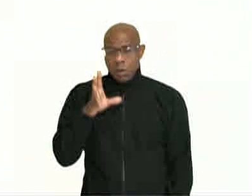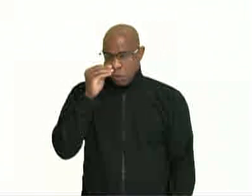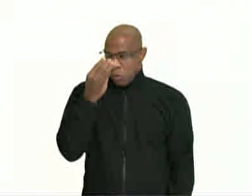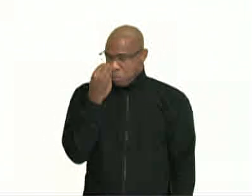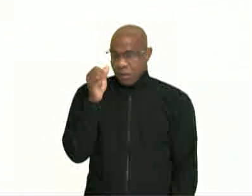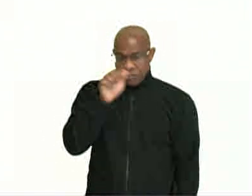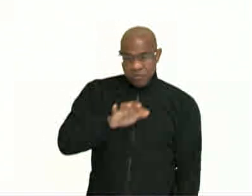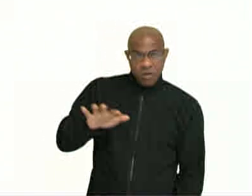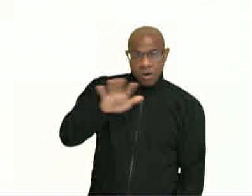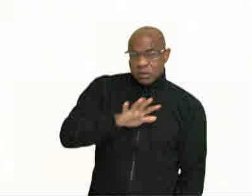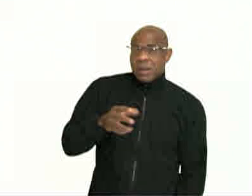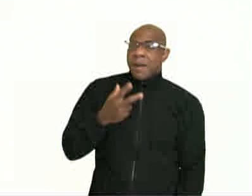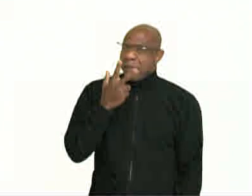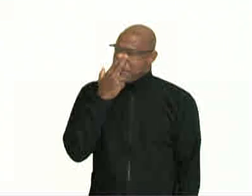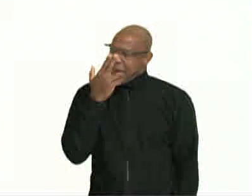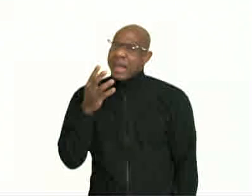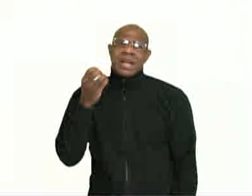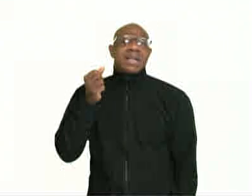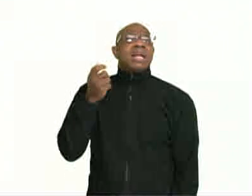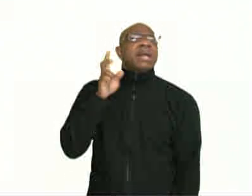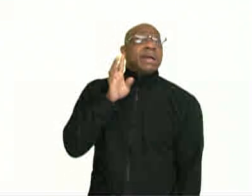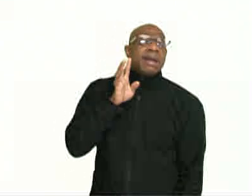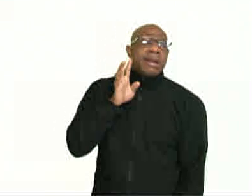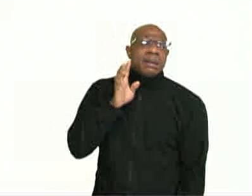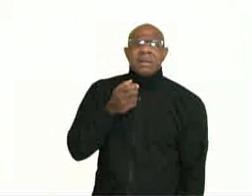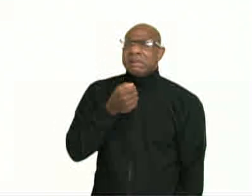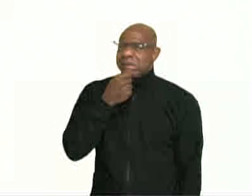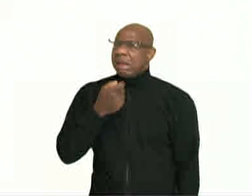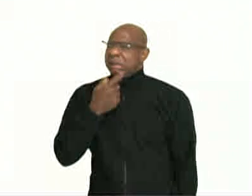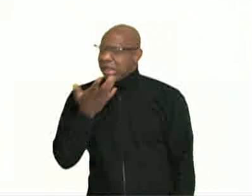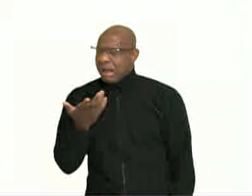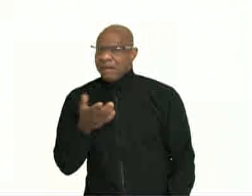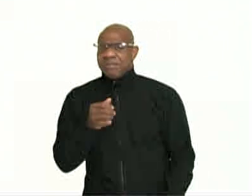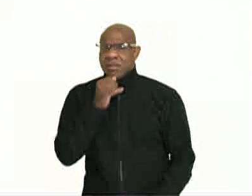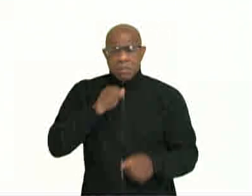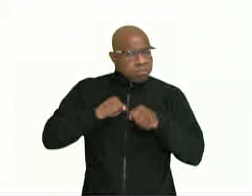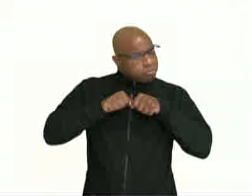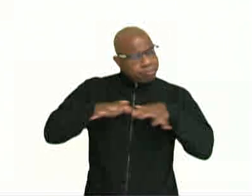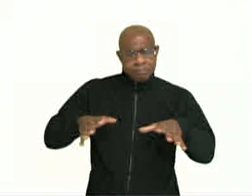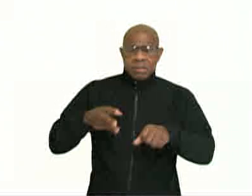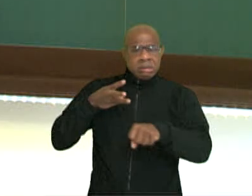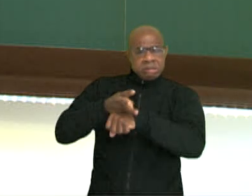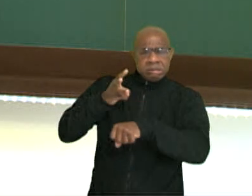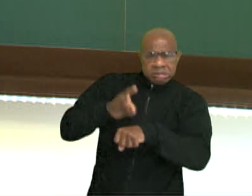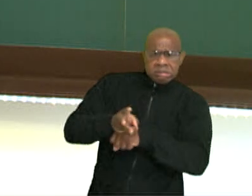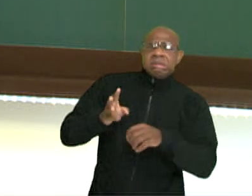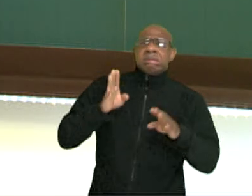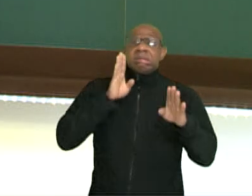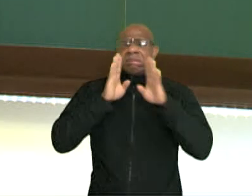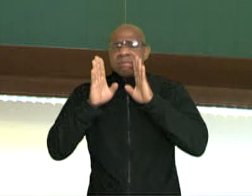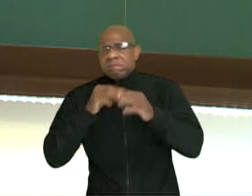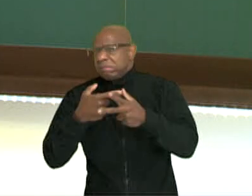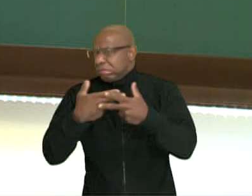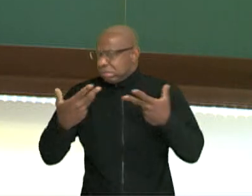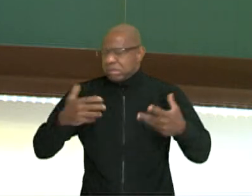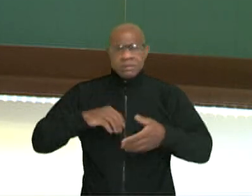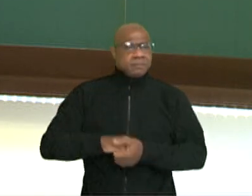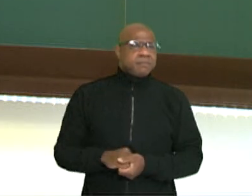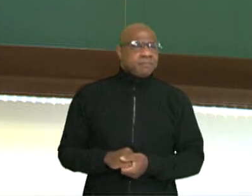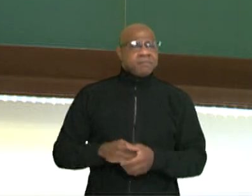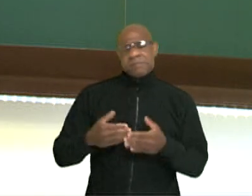parece algo engraçado e ronda os grupos de WhatsApp e do Facebook, via prints. E por aí